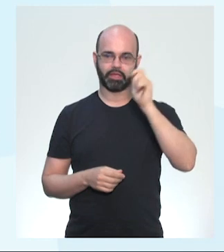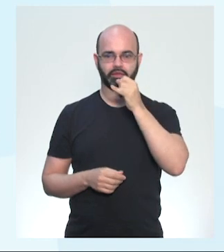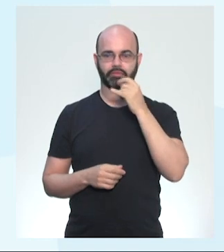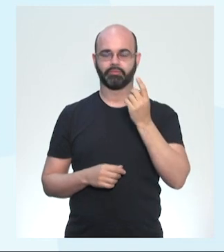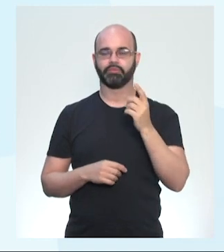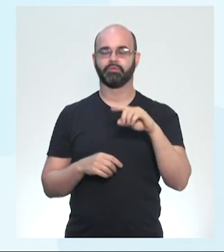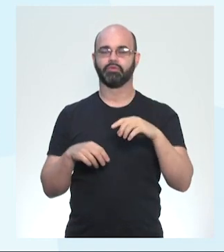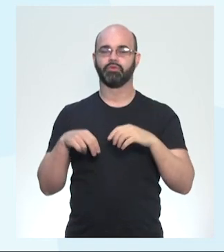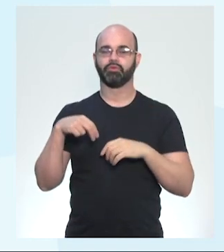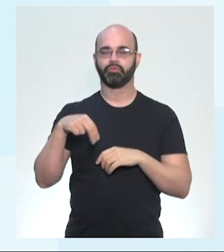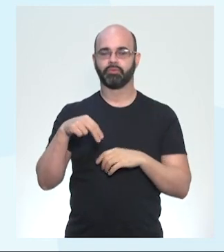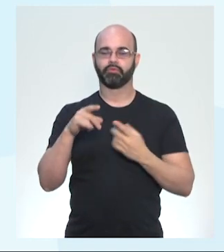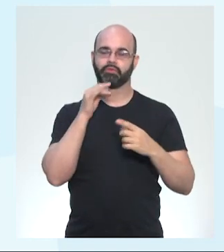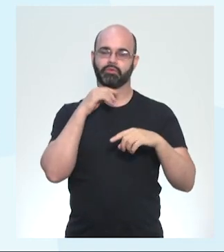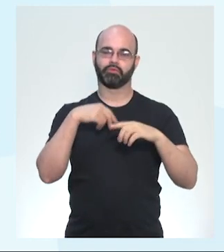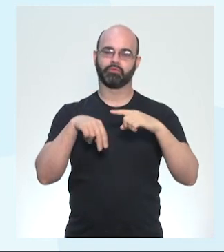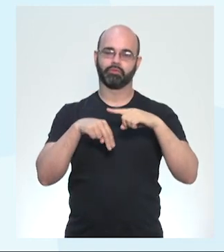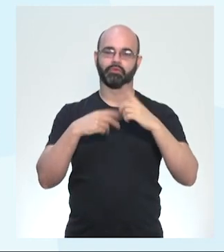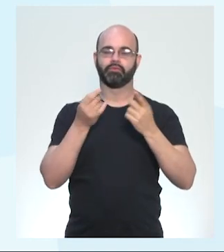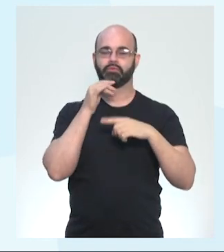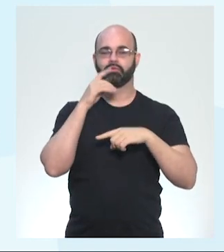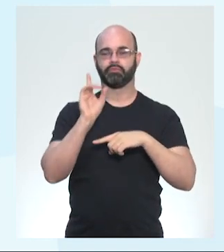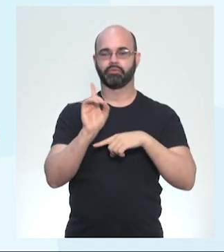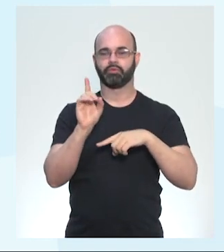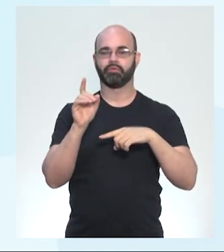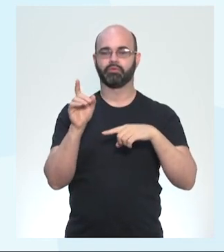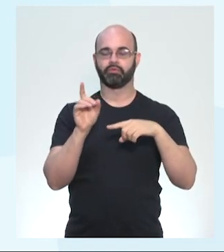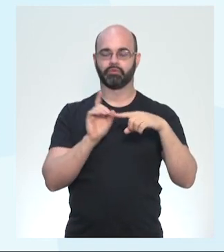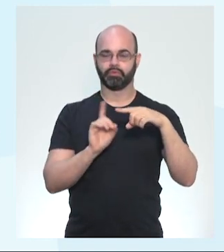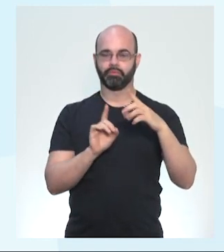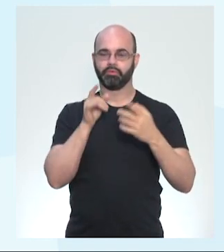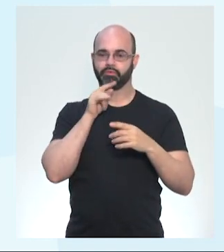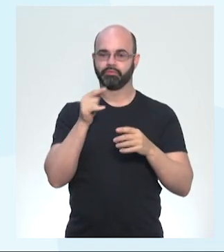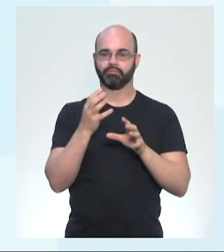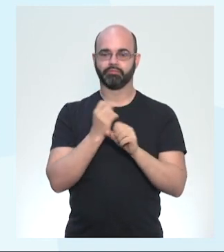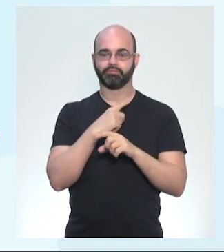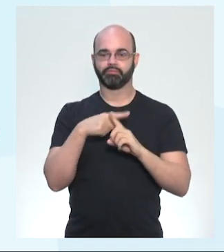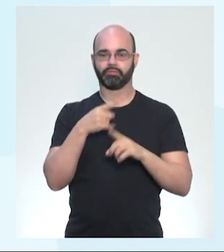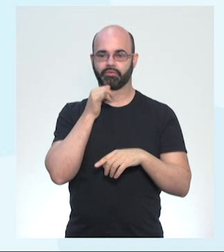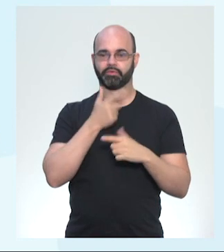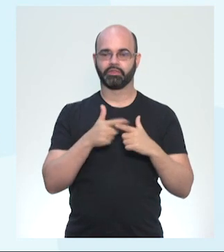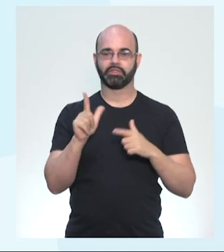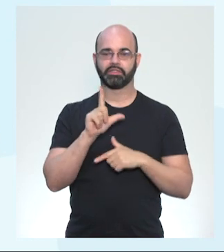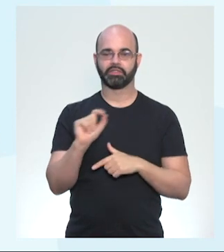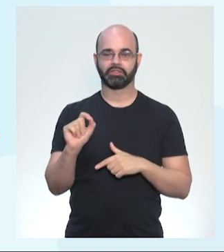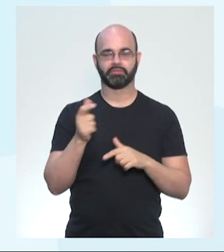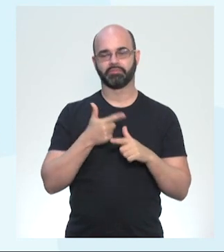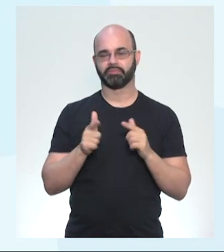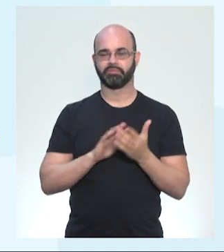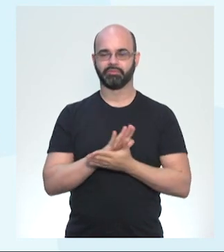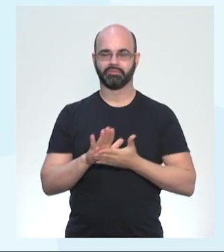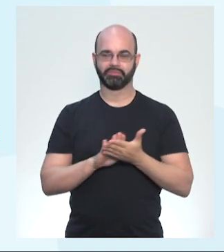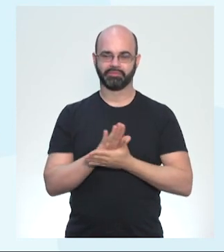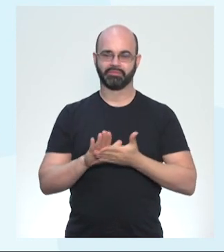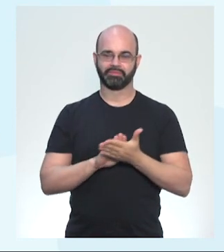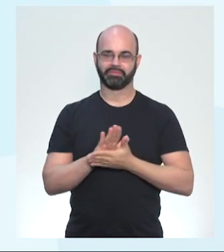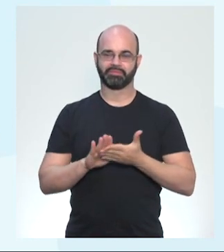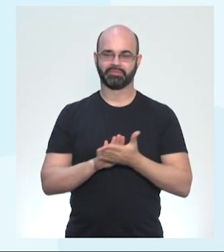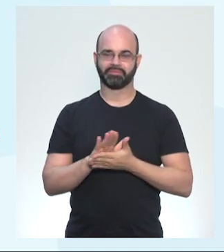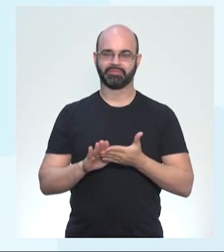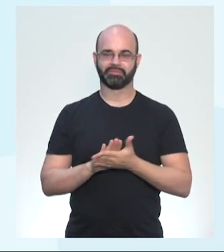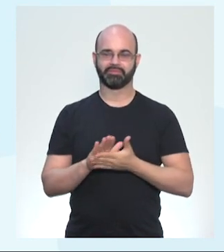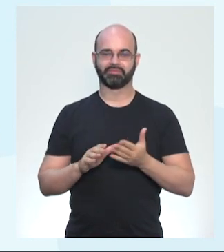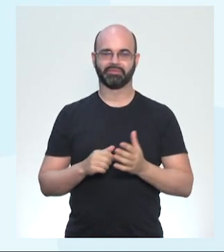vezes numerador, denominador vezes denominador, fazer simplesmente a divisão por 100, sem muitos problemas. O fato é que chegamos aí